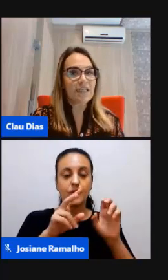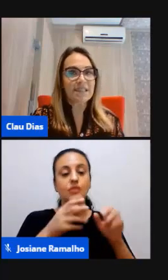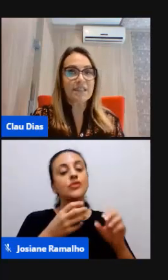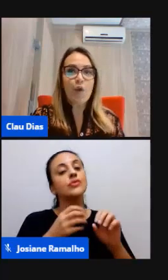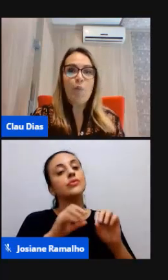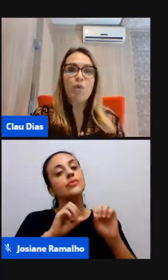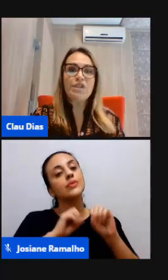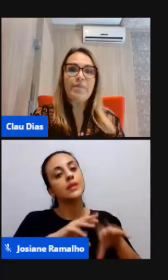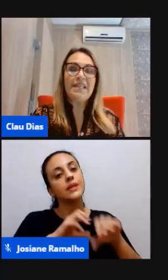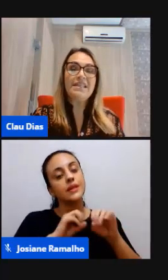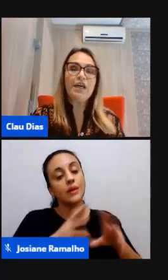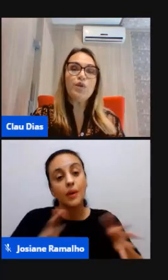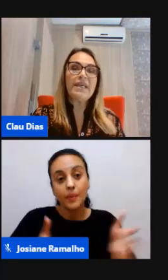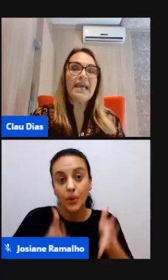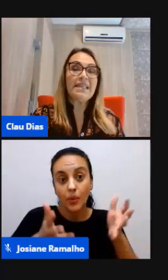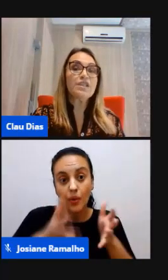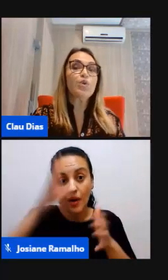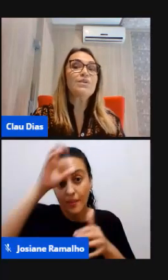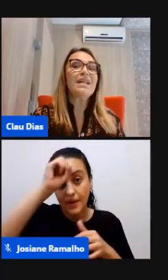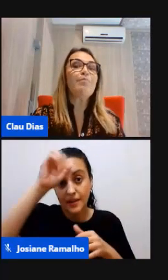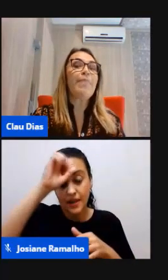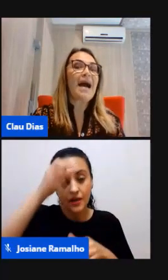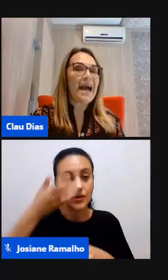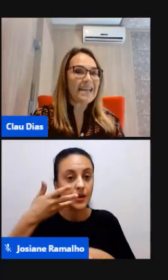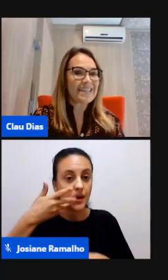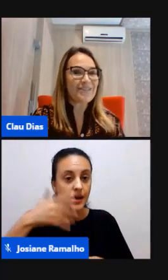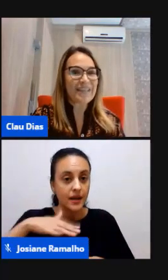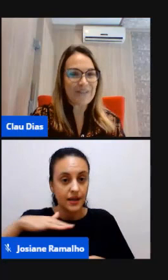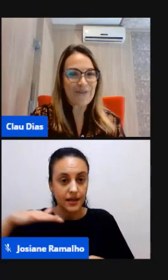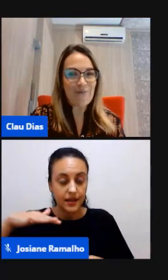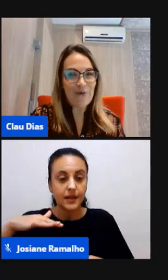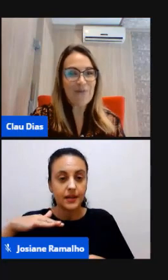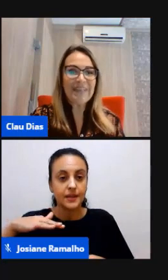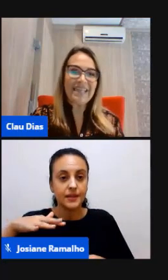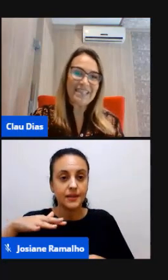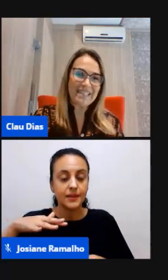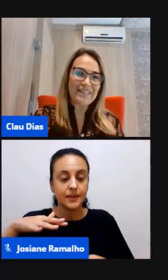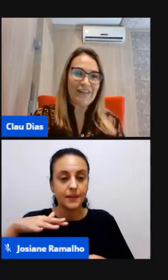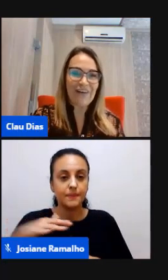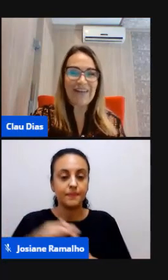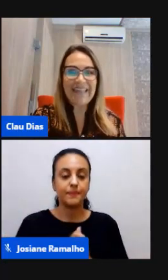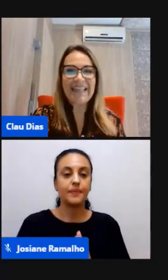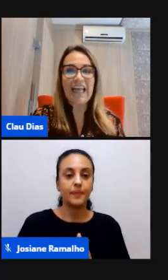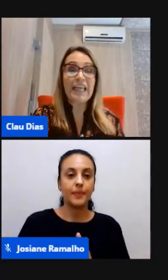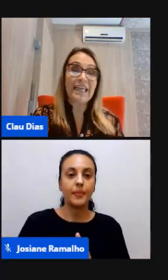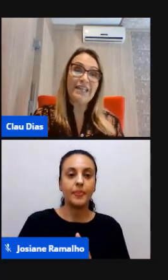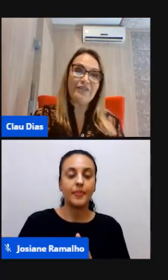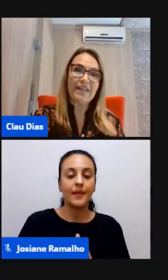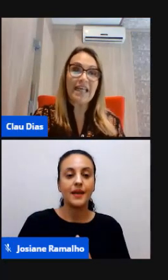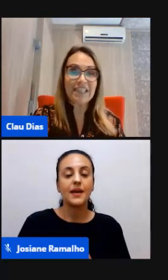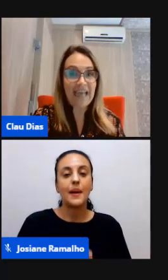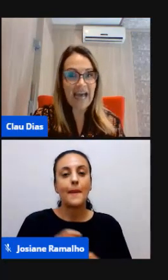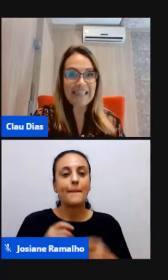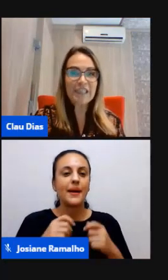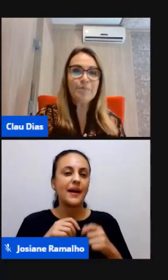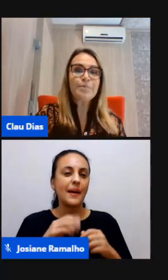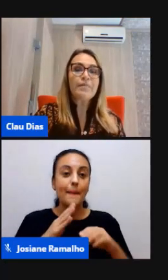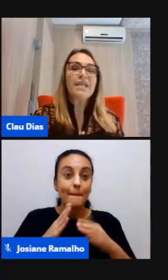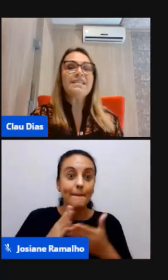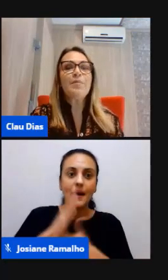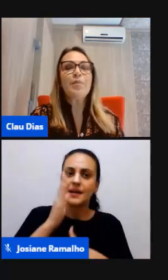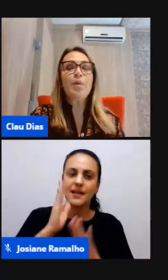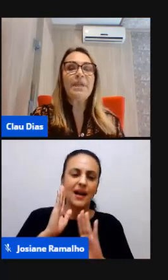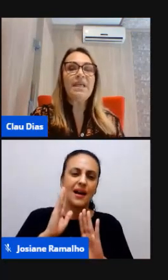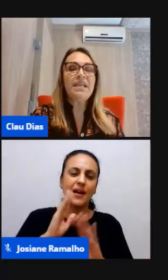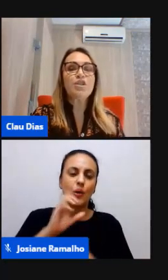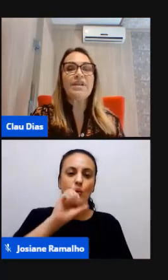das crianças, possibilitando que elas ultrapassem o senso comum, que a gente citou agorinha, né? Que é aquele que vem lá de casa,